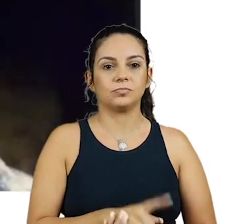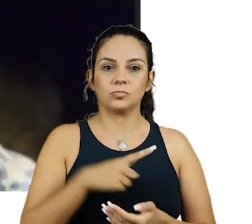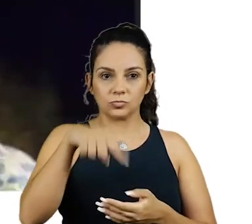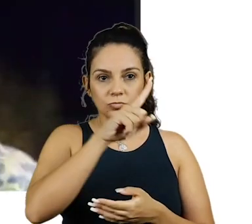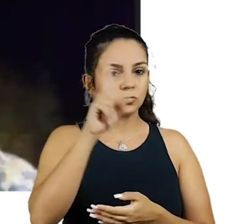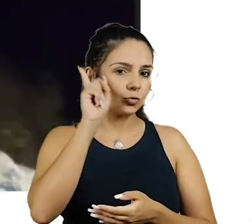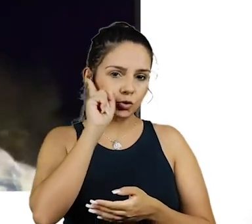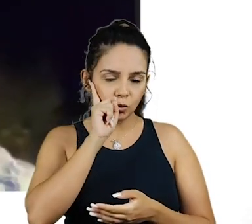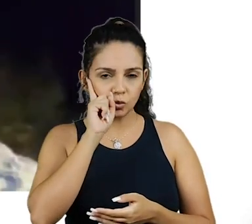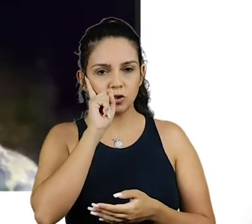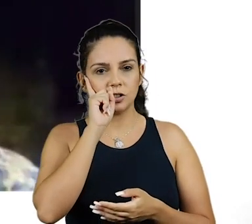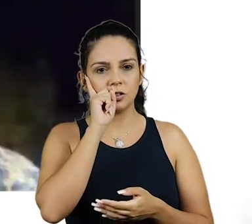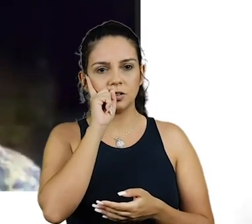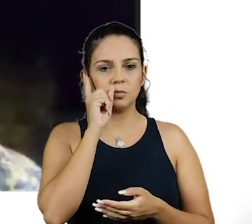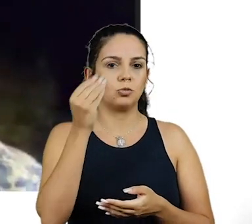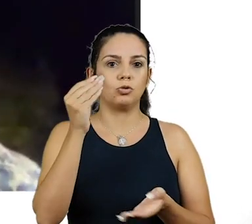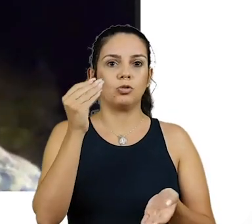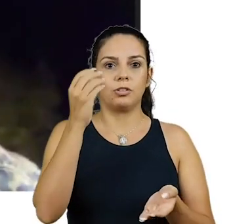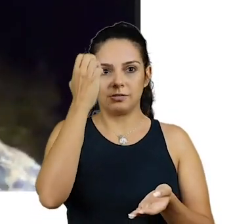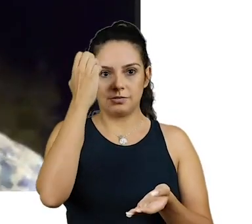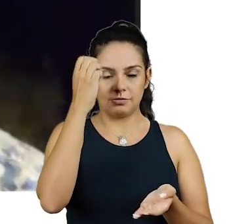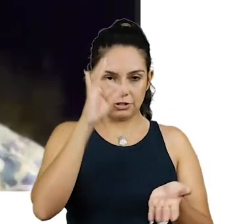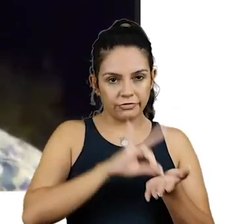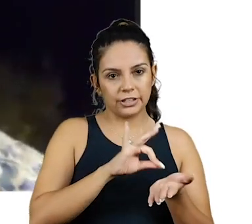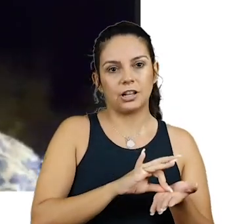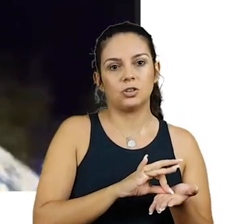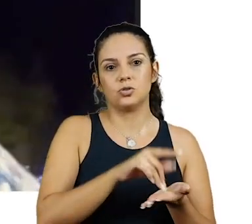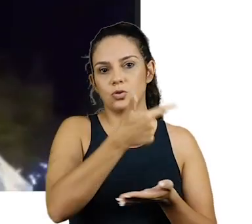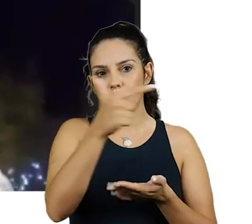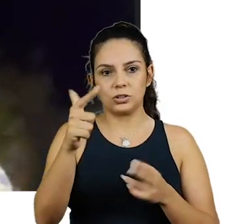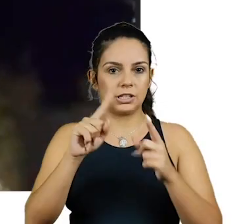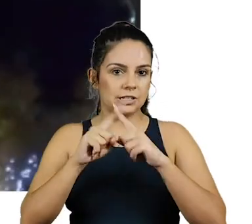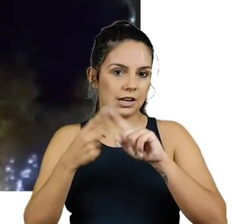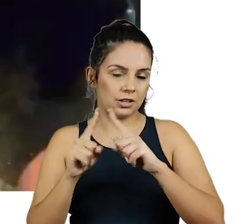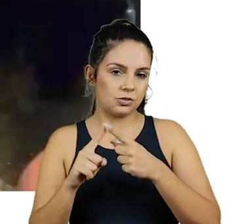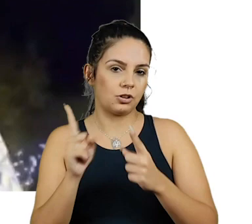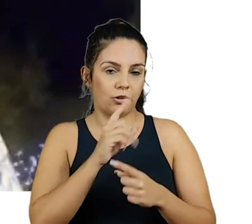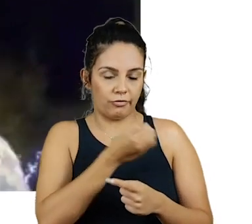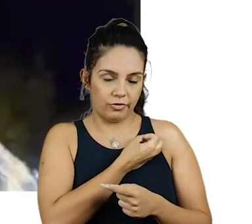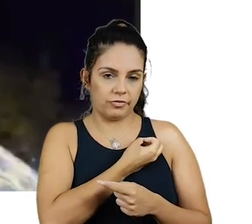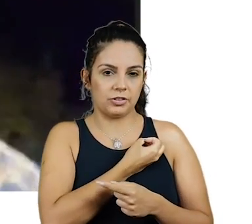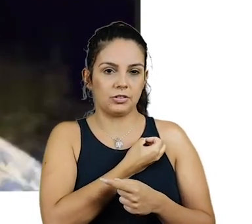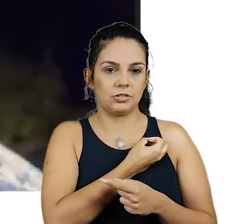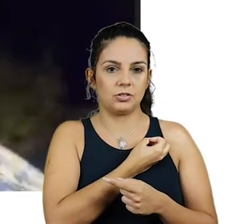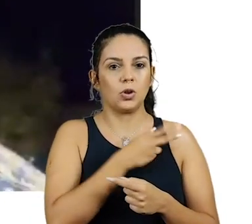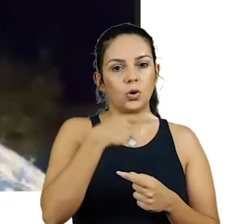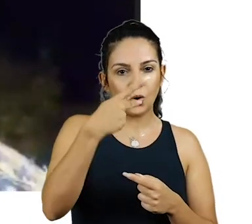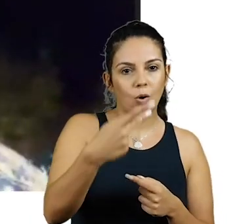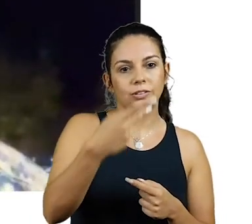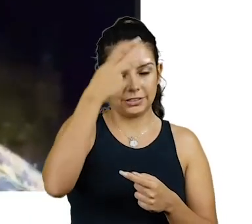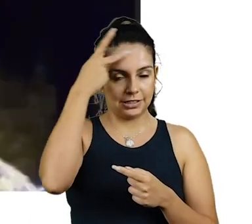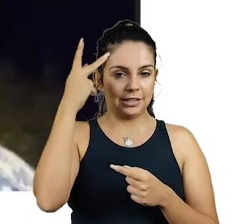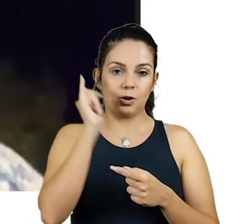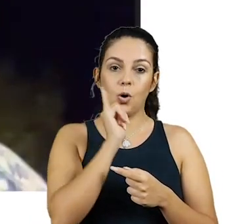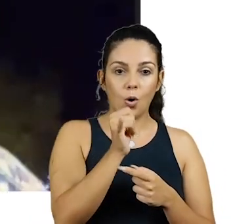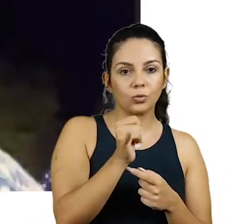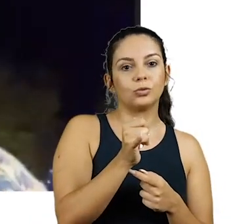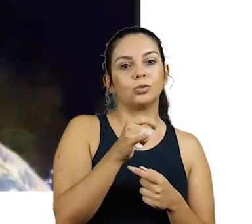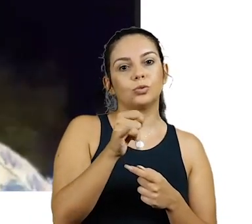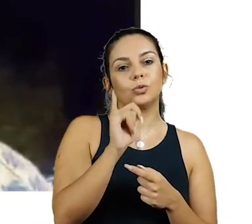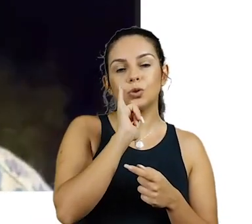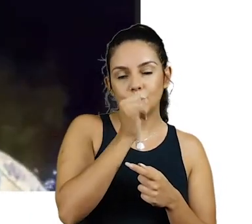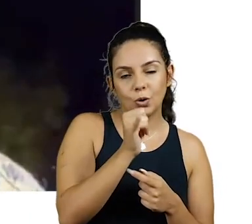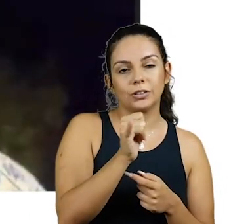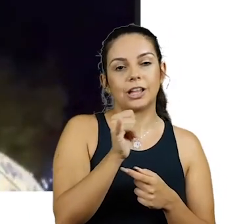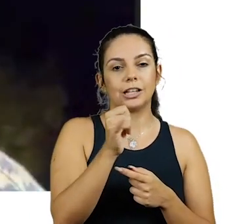partem de situações muito reais, de observações, quando não vividas, contadas por alguém, ou até